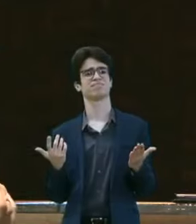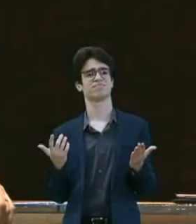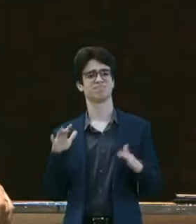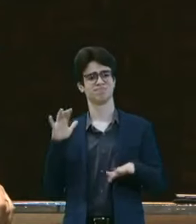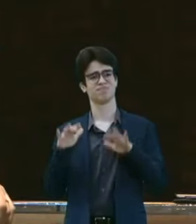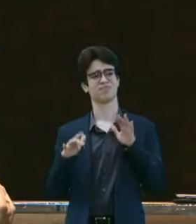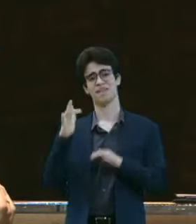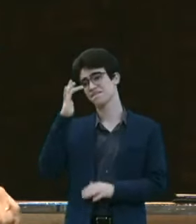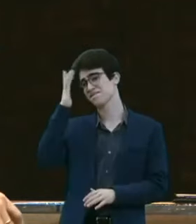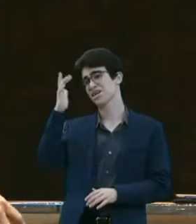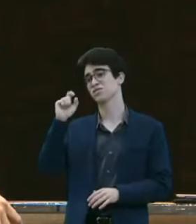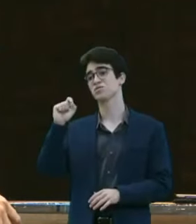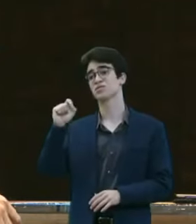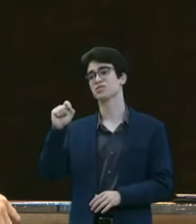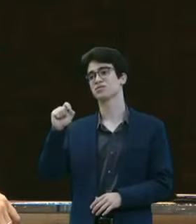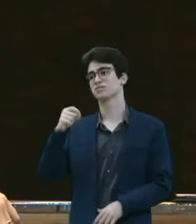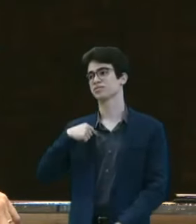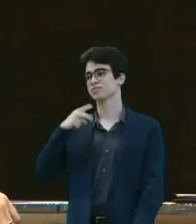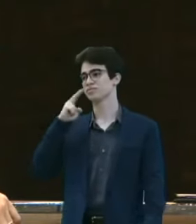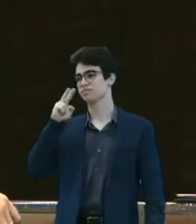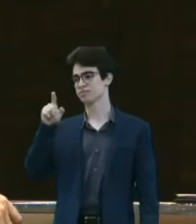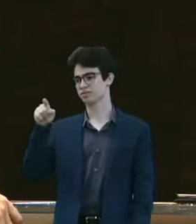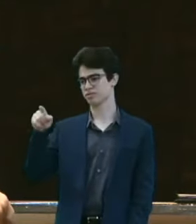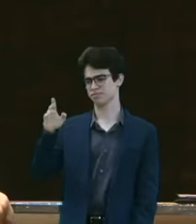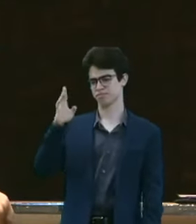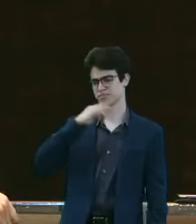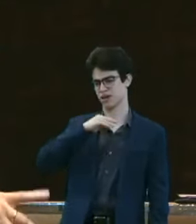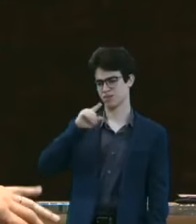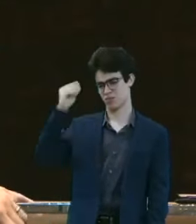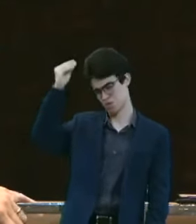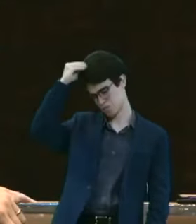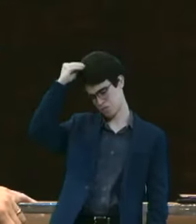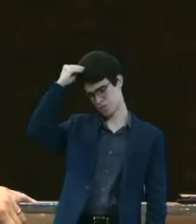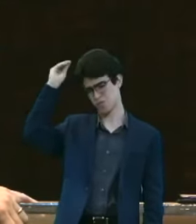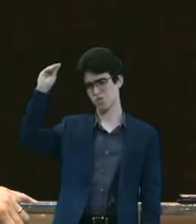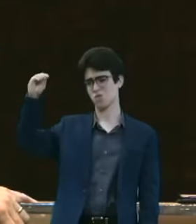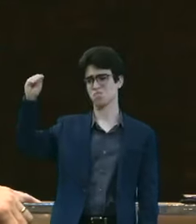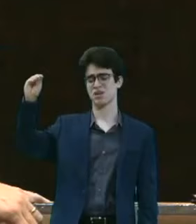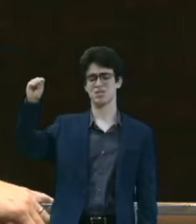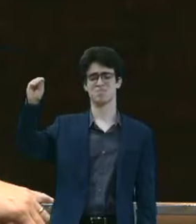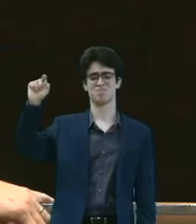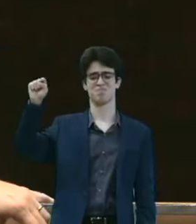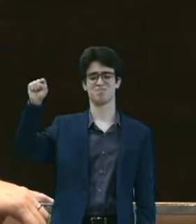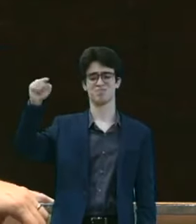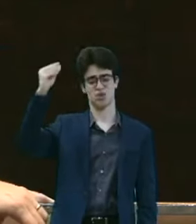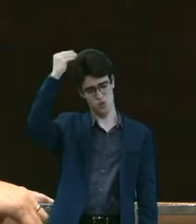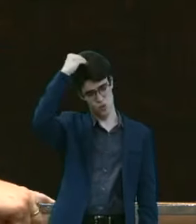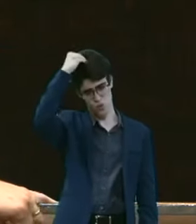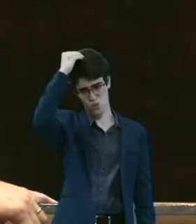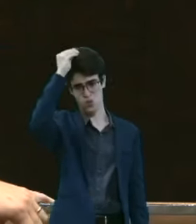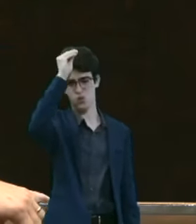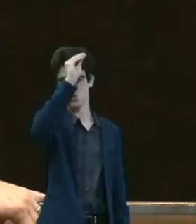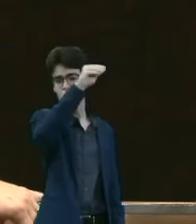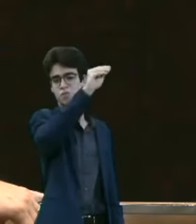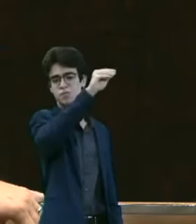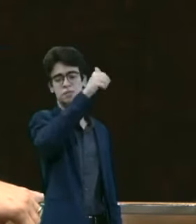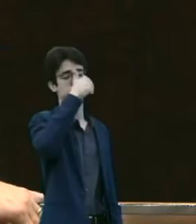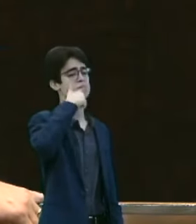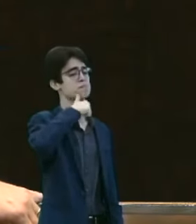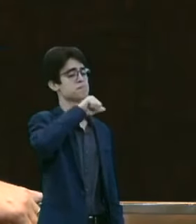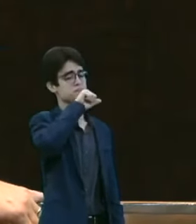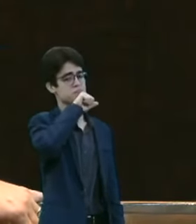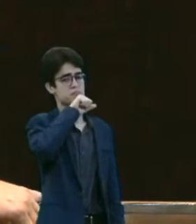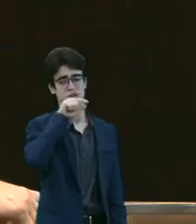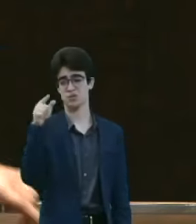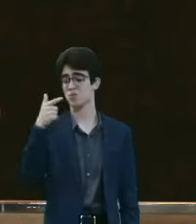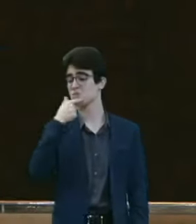fácil criar um vilão. A culpa é do meu pai. A culpa é da minha mãe. A culpa é